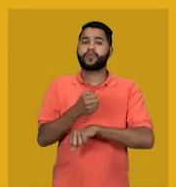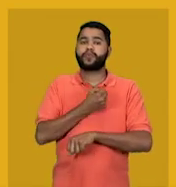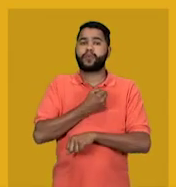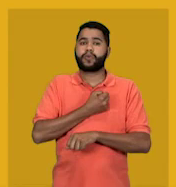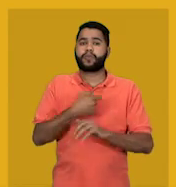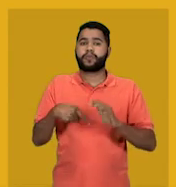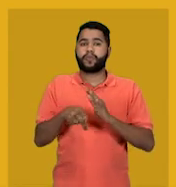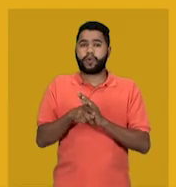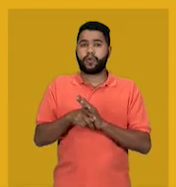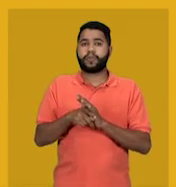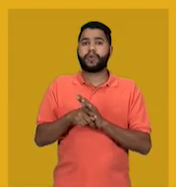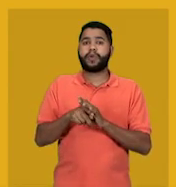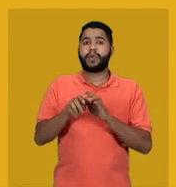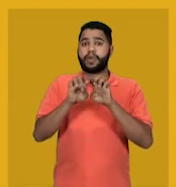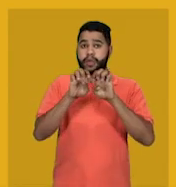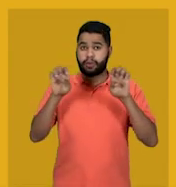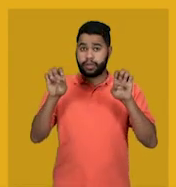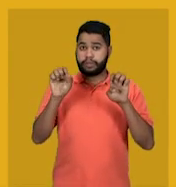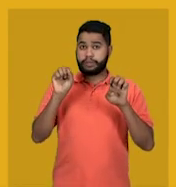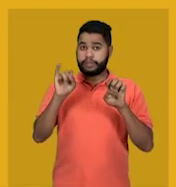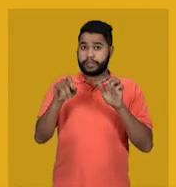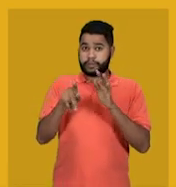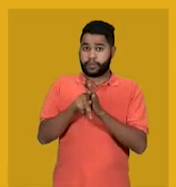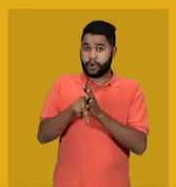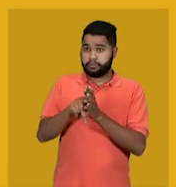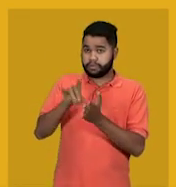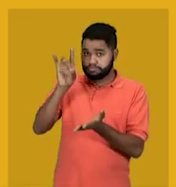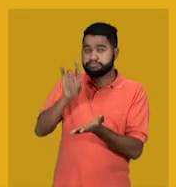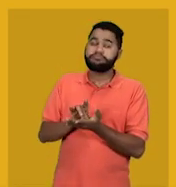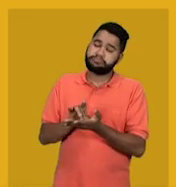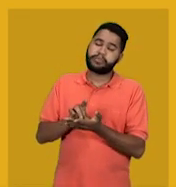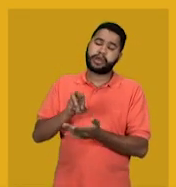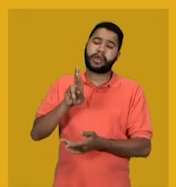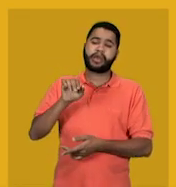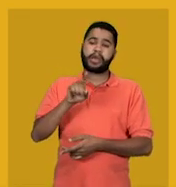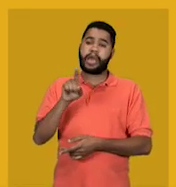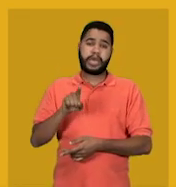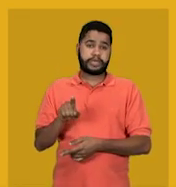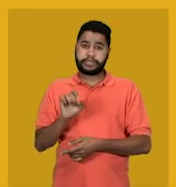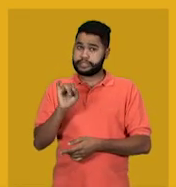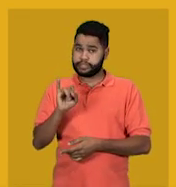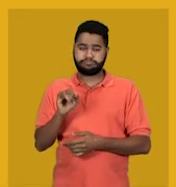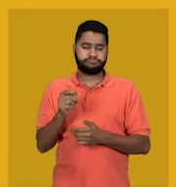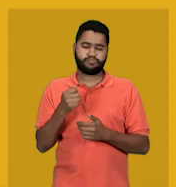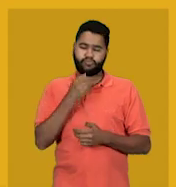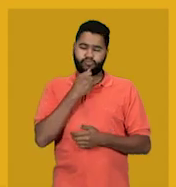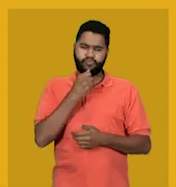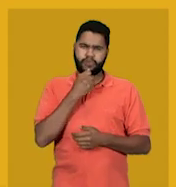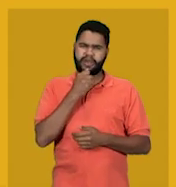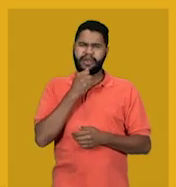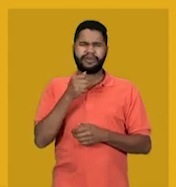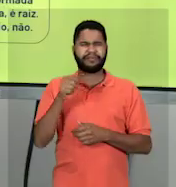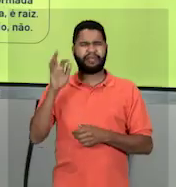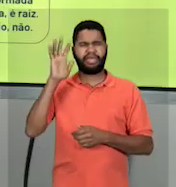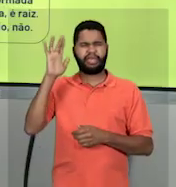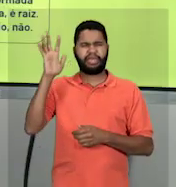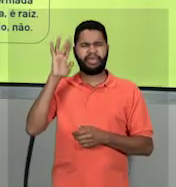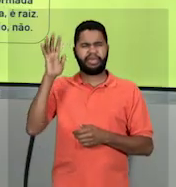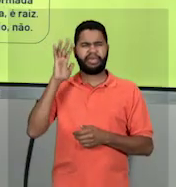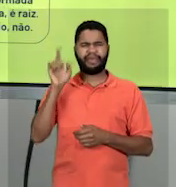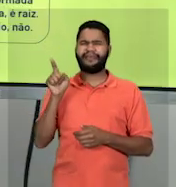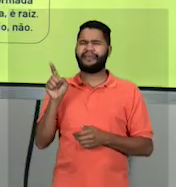na equação se a sentença formada por verdadeira é raiz caso contrário não você tá viajando aí na maionese